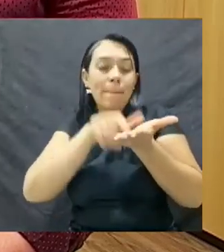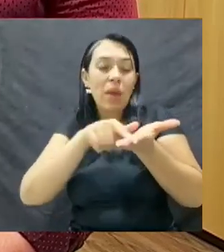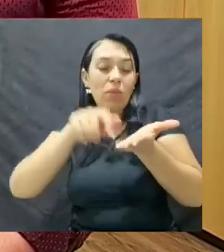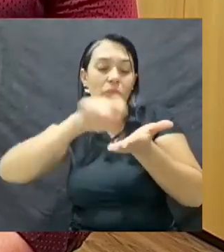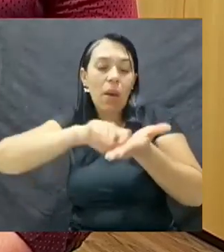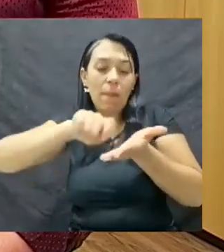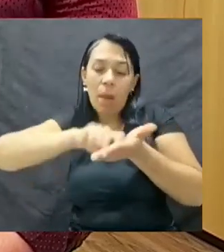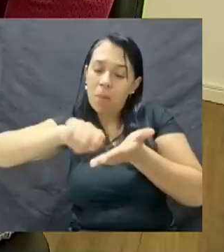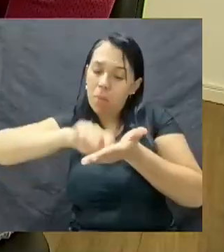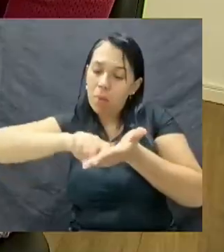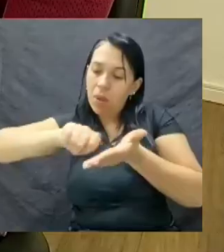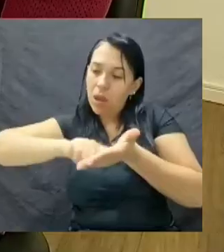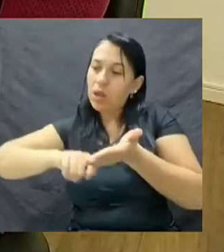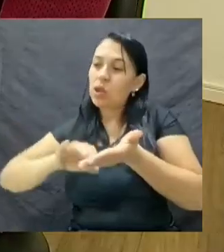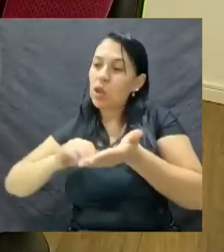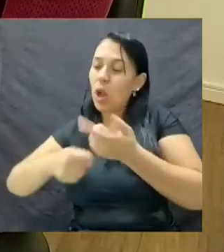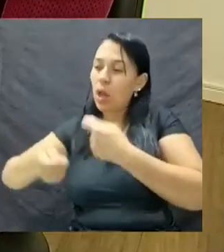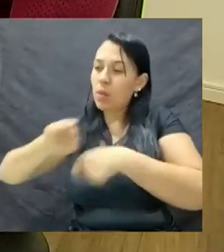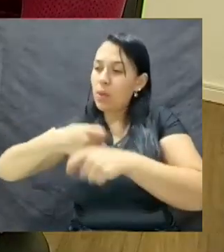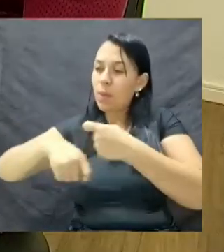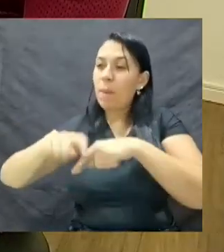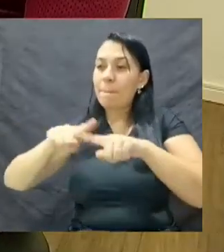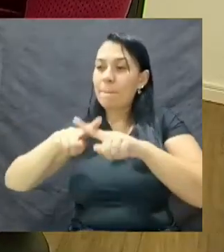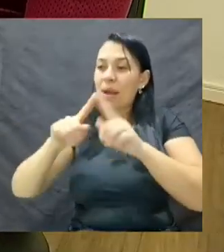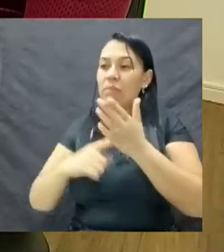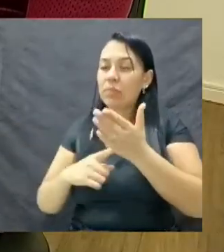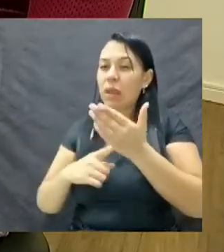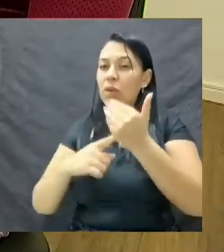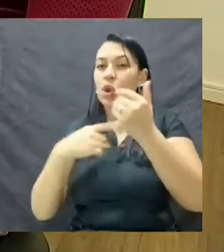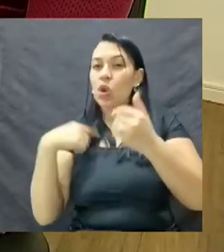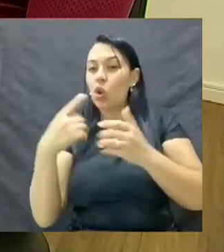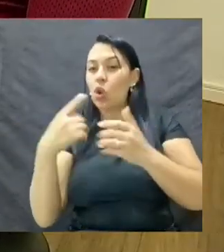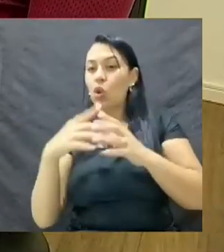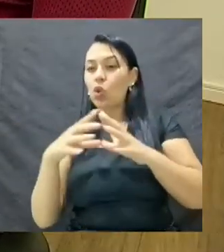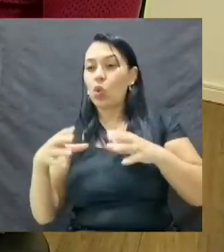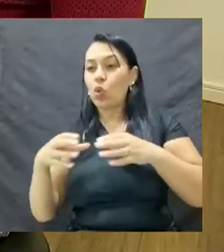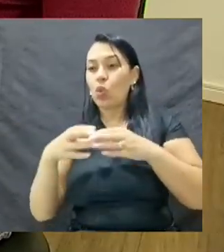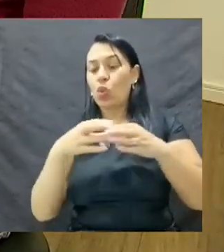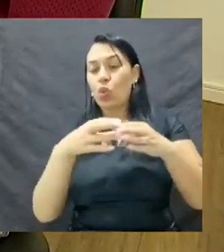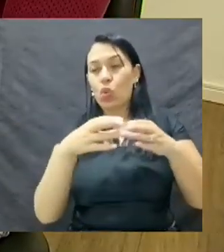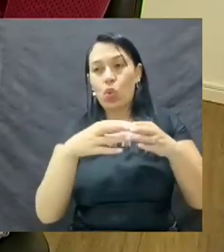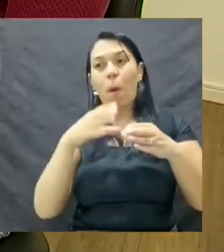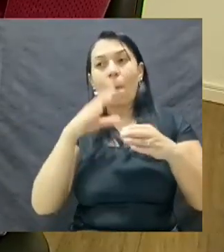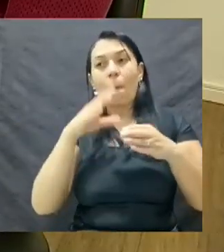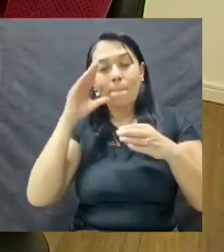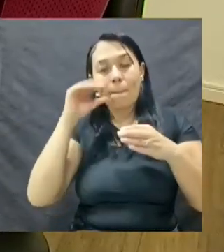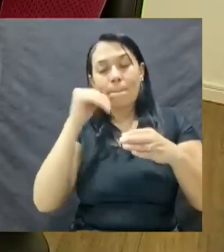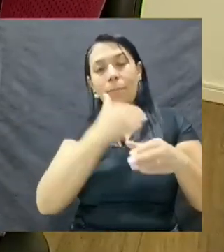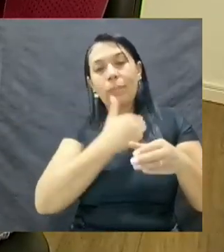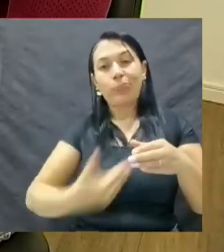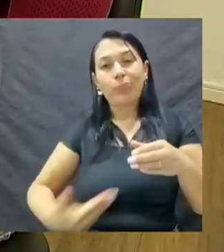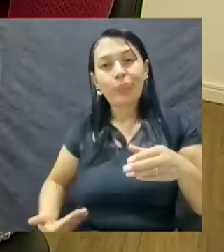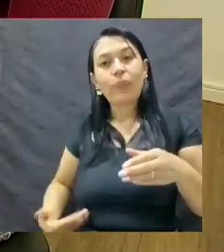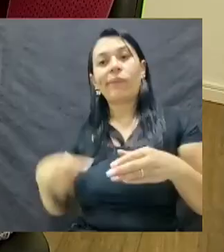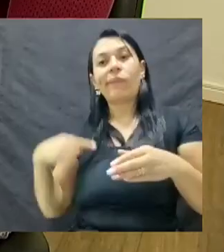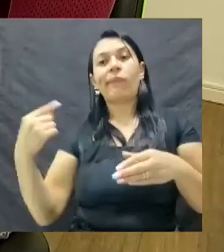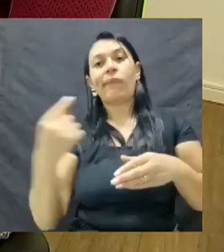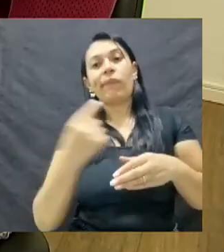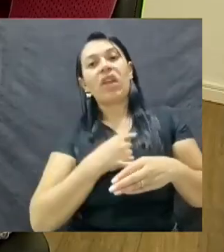de processo. Como nós somos um órgão público, obviamente, diferente da empresa, a gente tem que